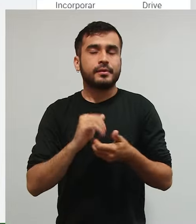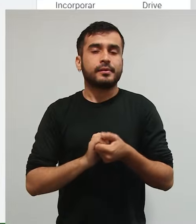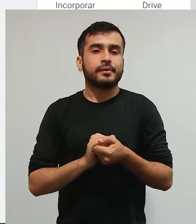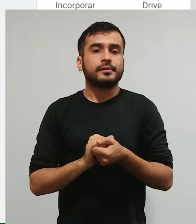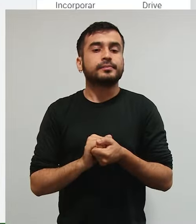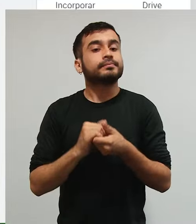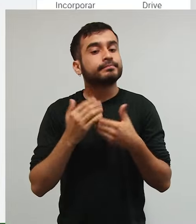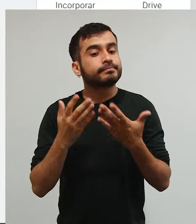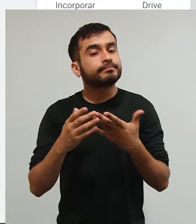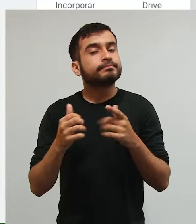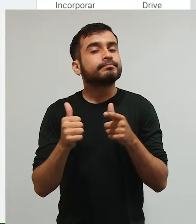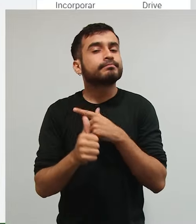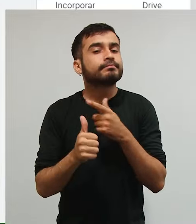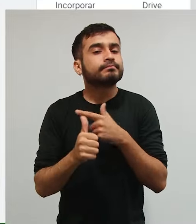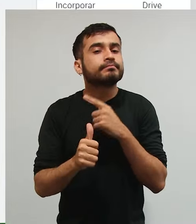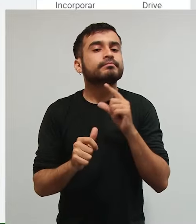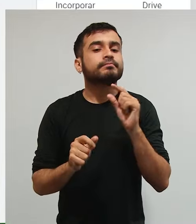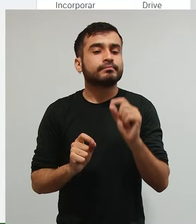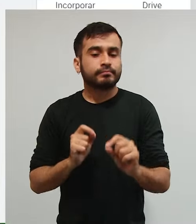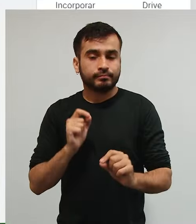alinhamento justificado.